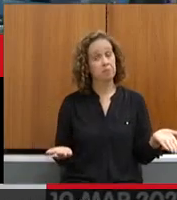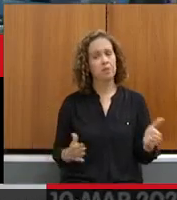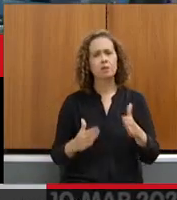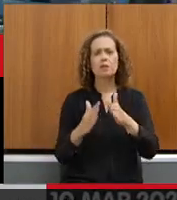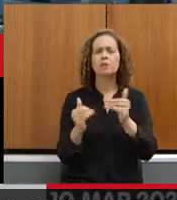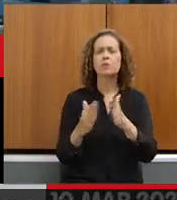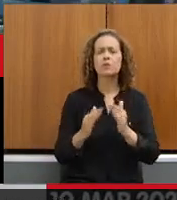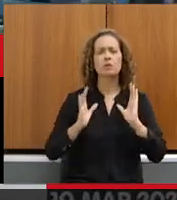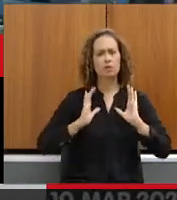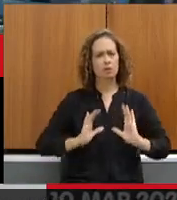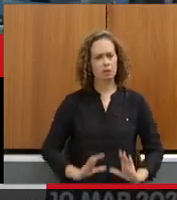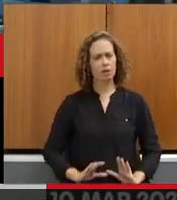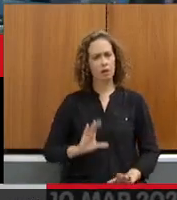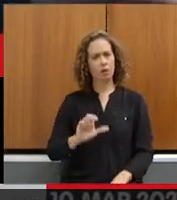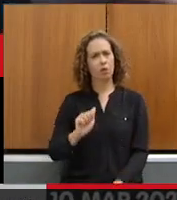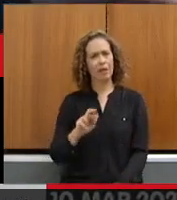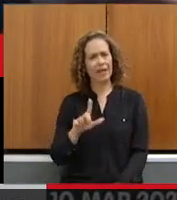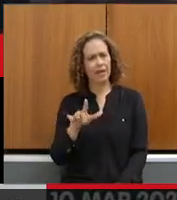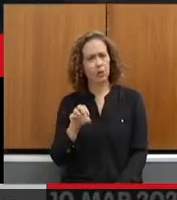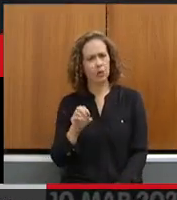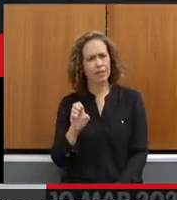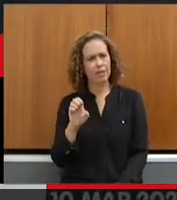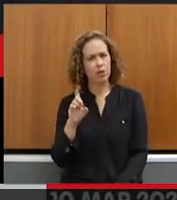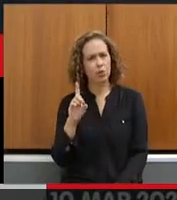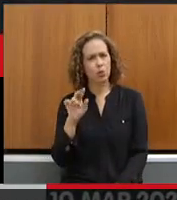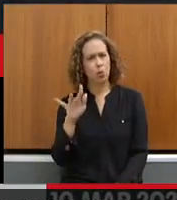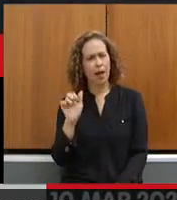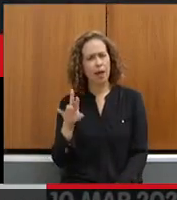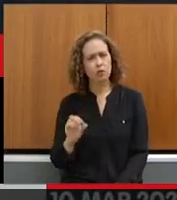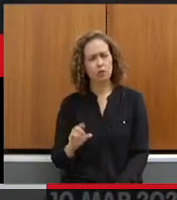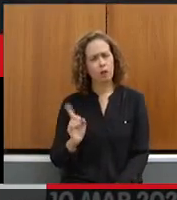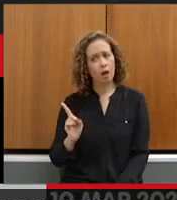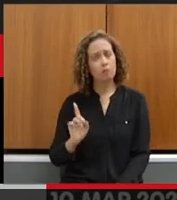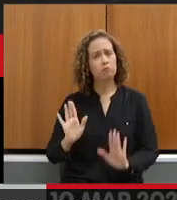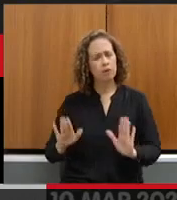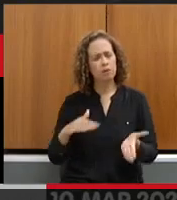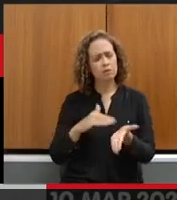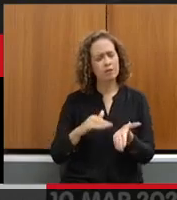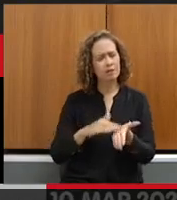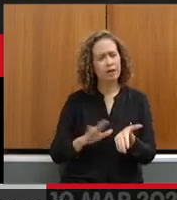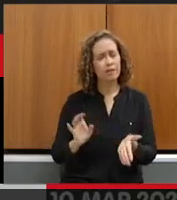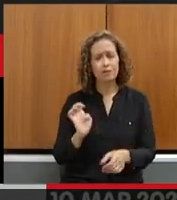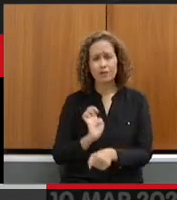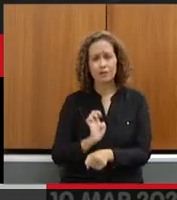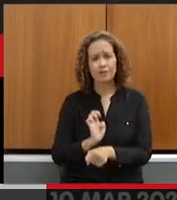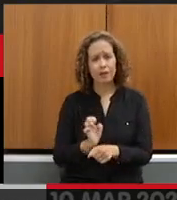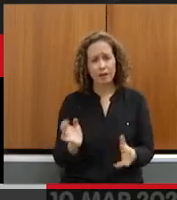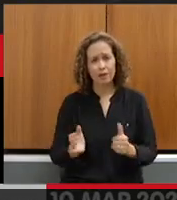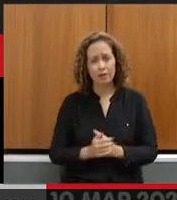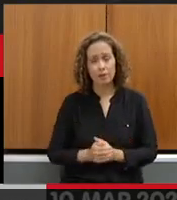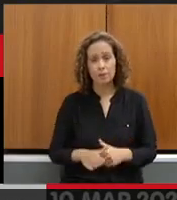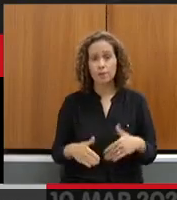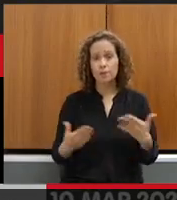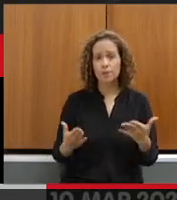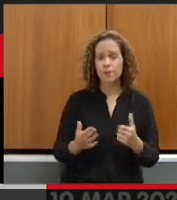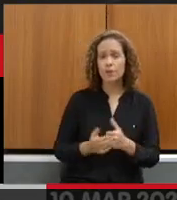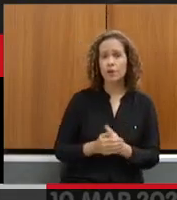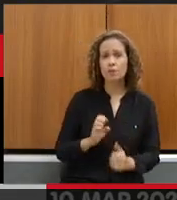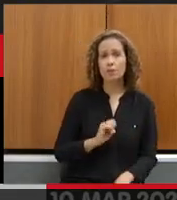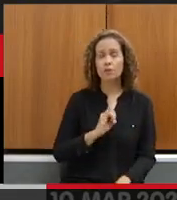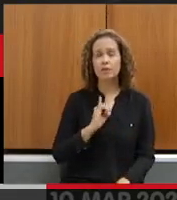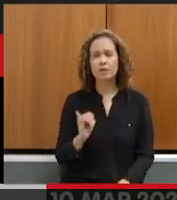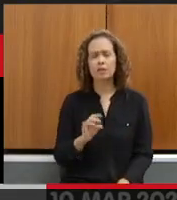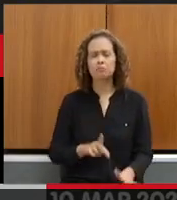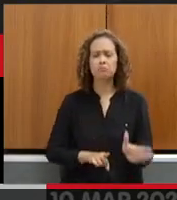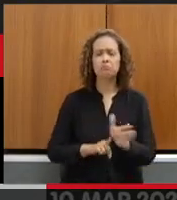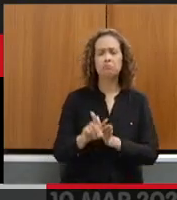não é um cidadão Carlos Eduardo Amaral não tá pedindo ele é o secretário estado quando você coloca um quiz para o cidadão Mineiro